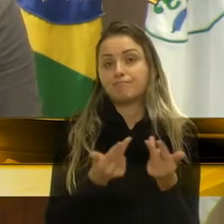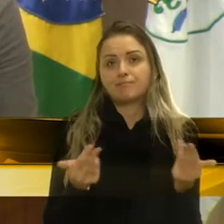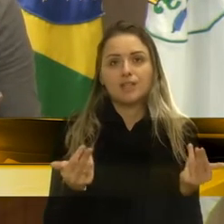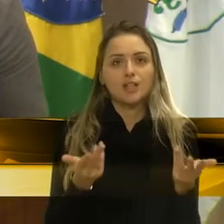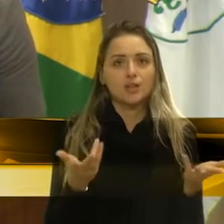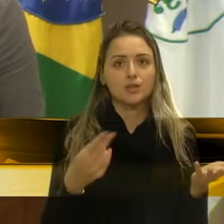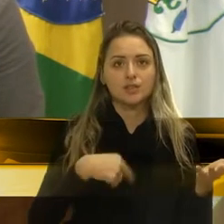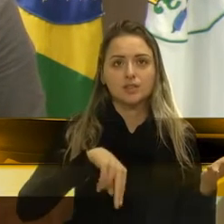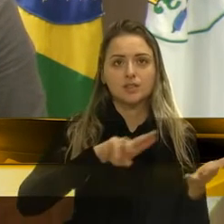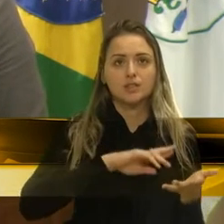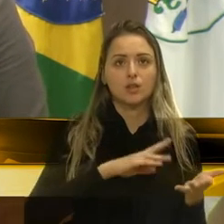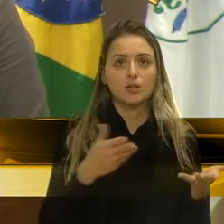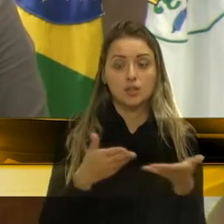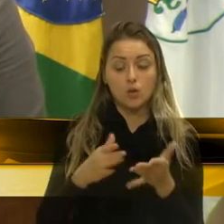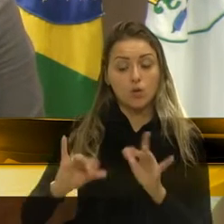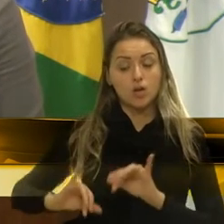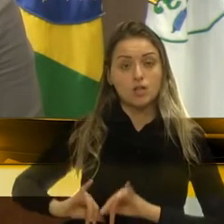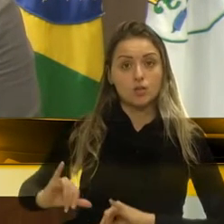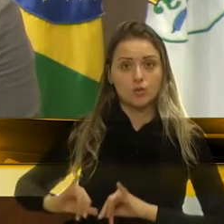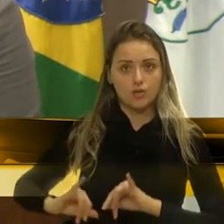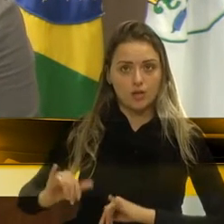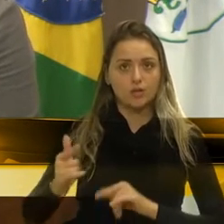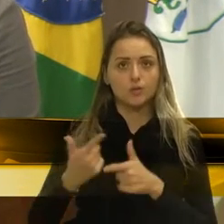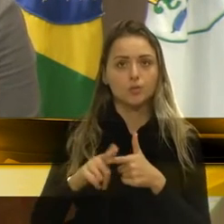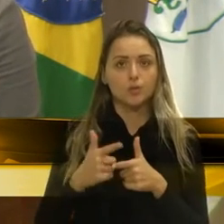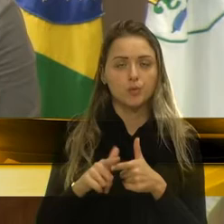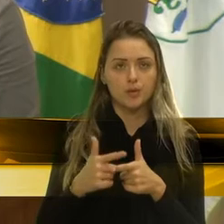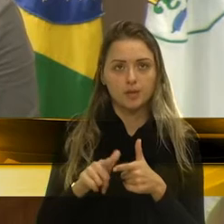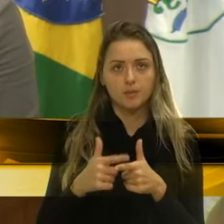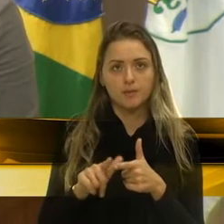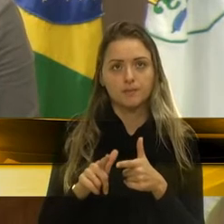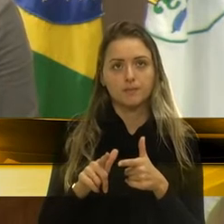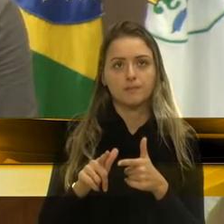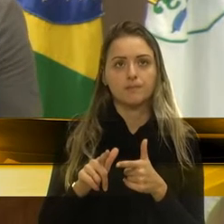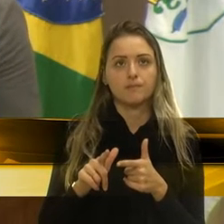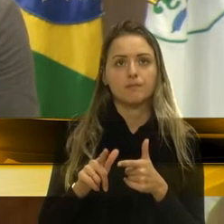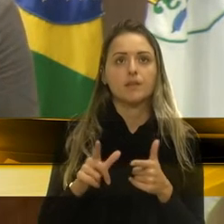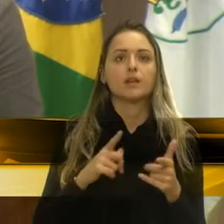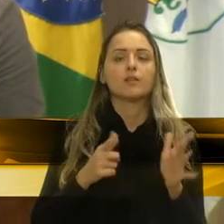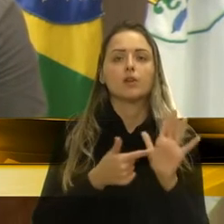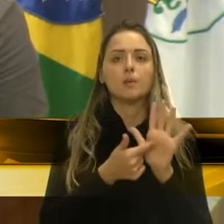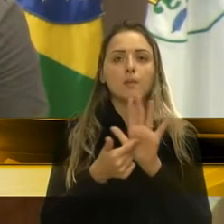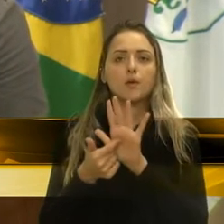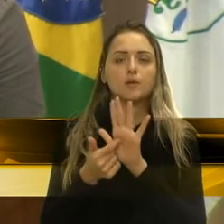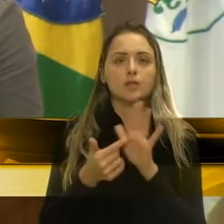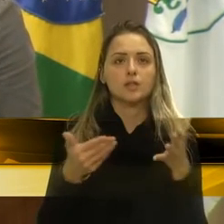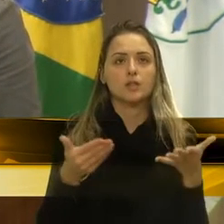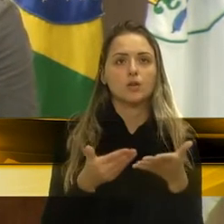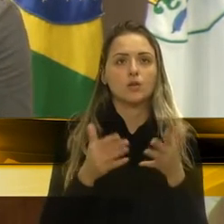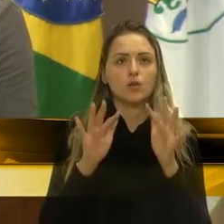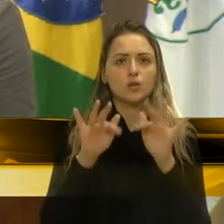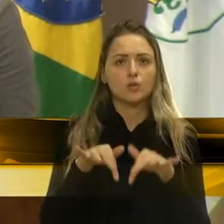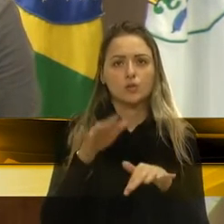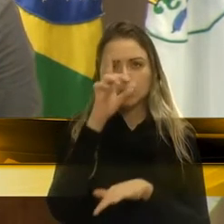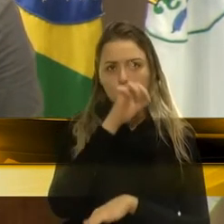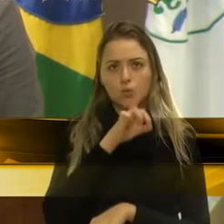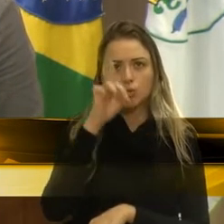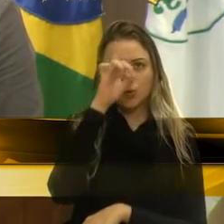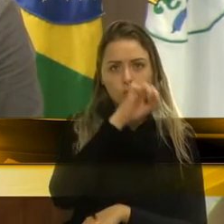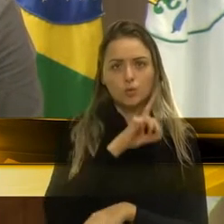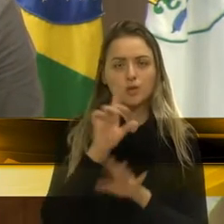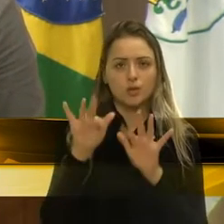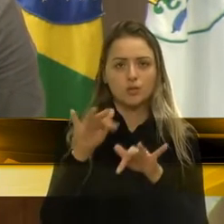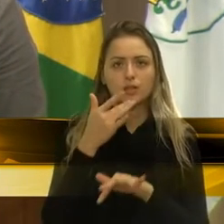gente está sofrendo os efeitos e que foi revelado agora no final desse, no domingo, né, no final da